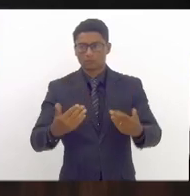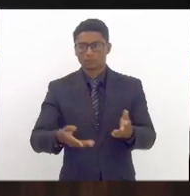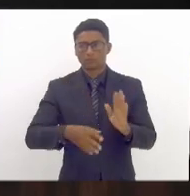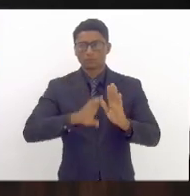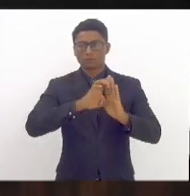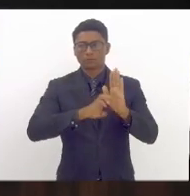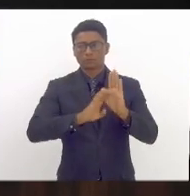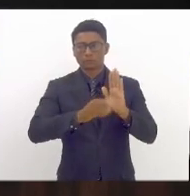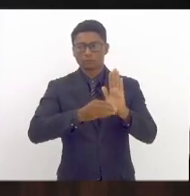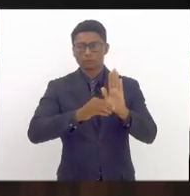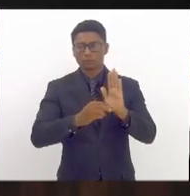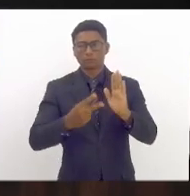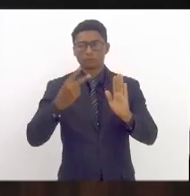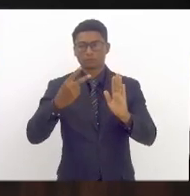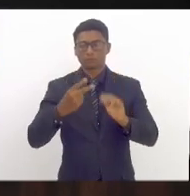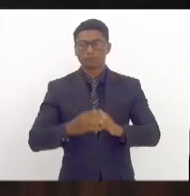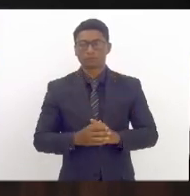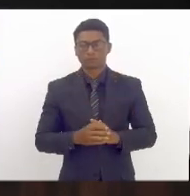recebeu